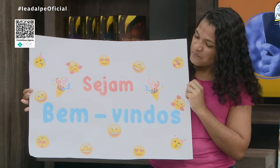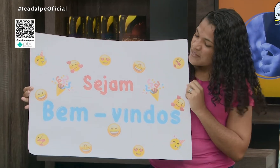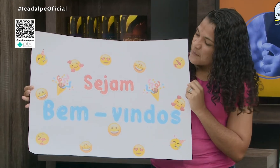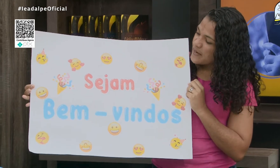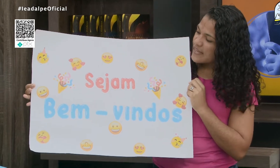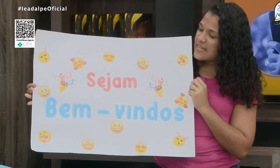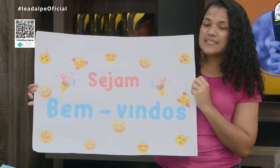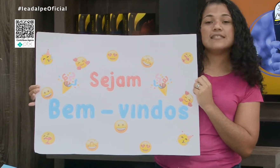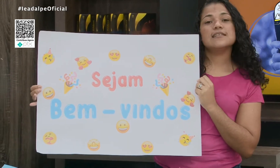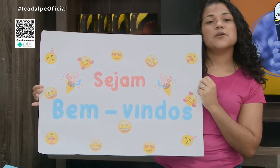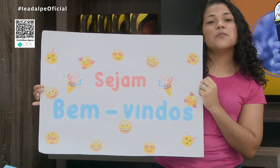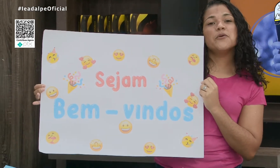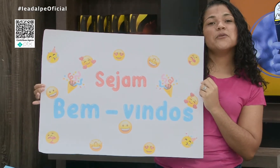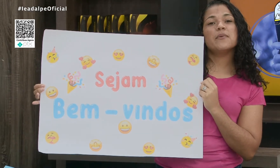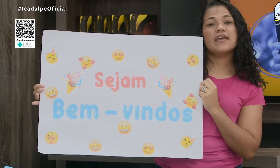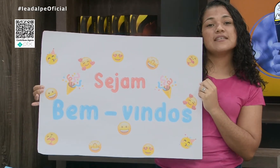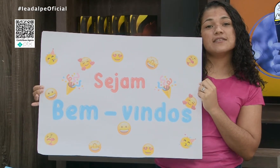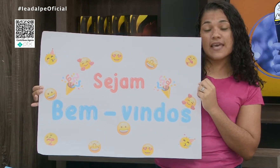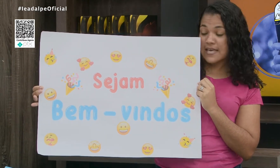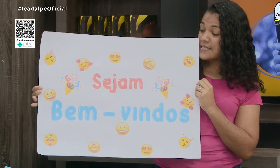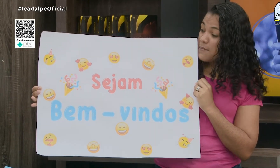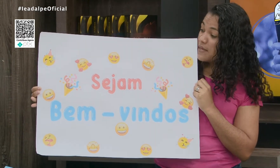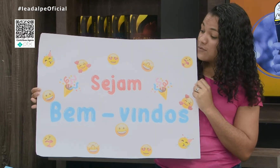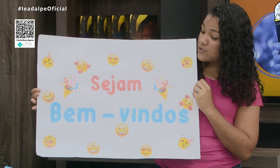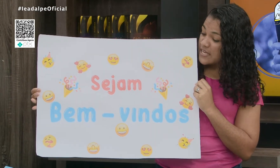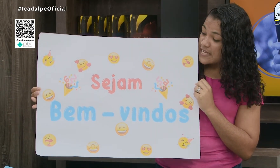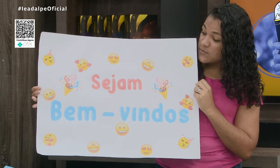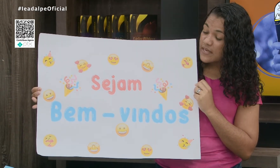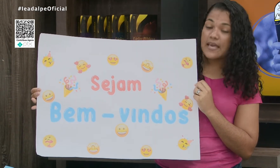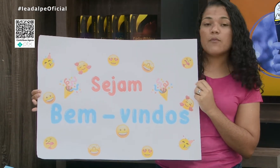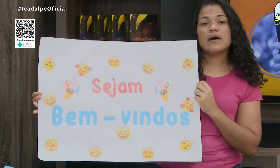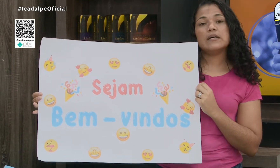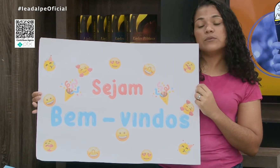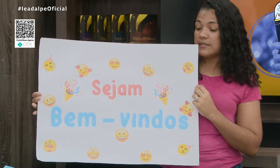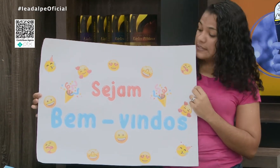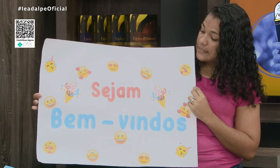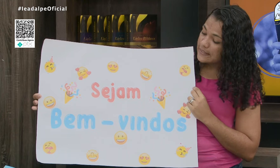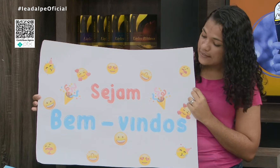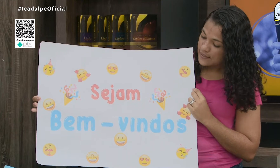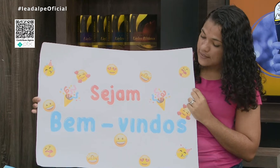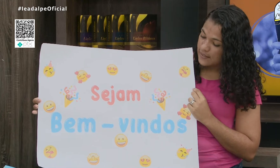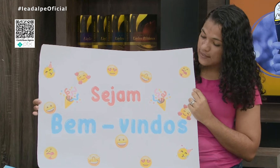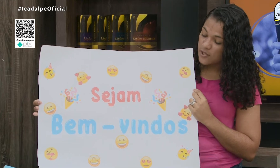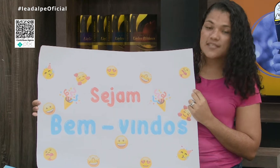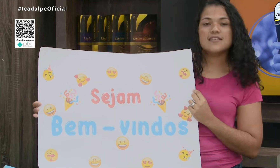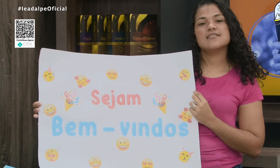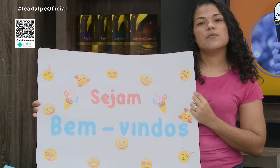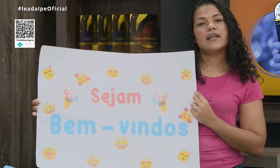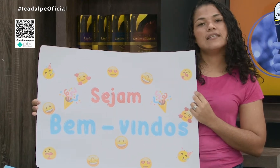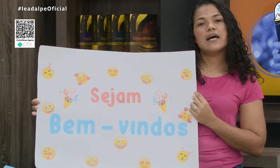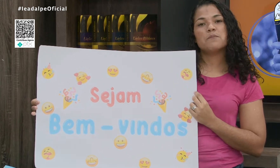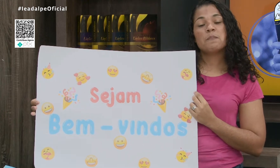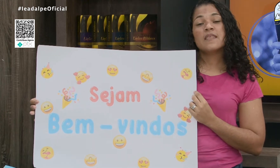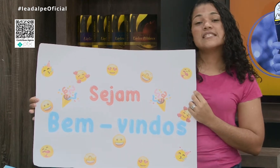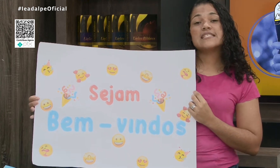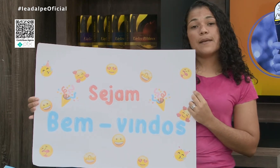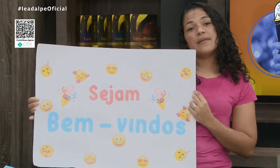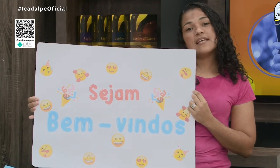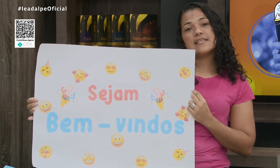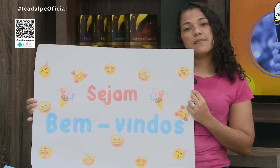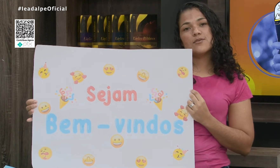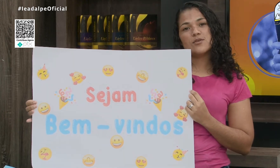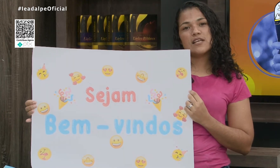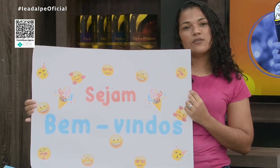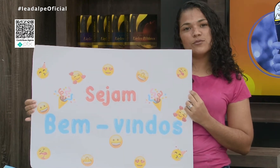tá? Para que eles se sintam muito bem recebidos. Isso aqui é uma dica, né? Que a nossa lição ela dá.